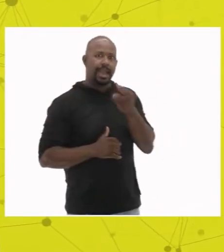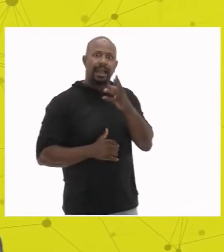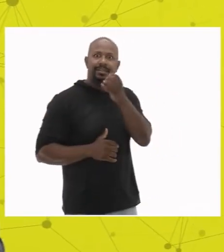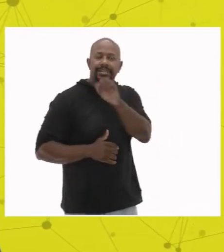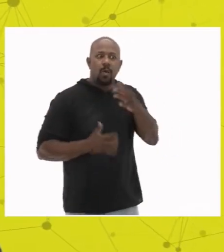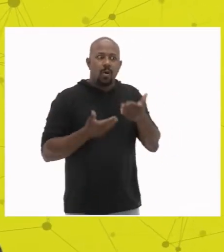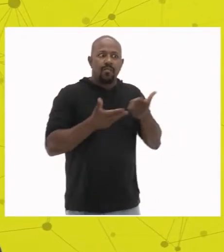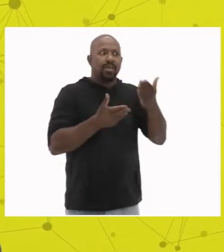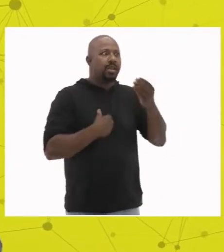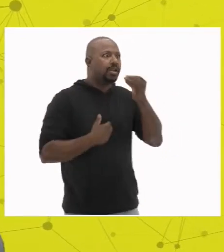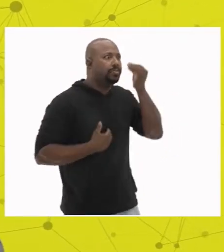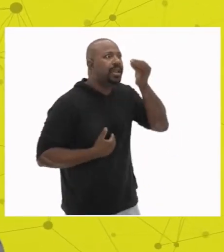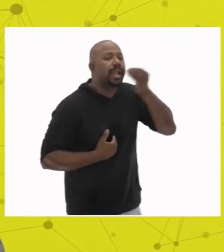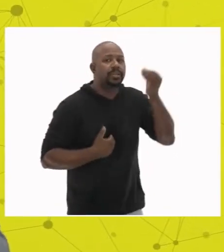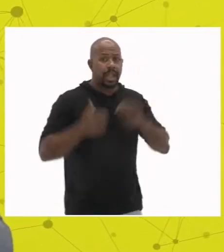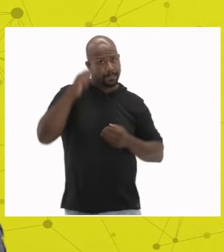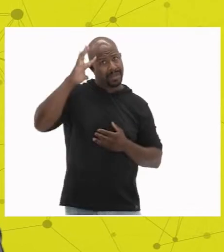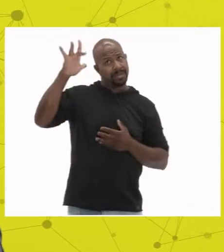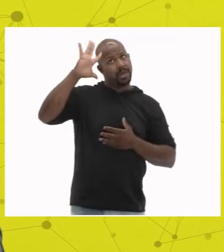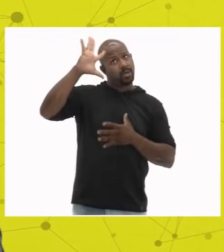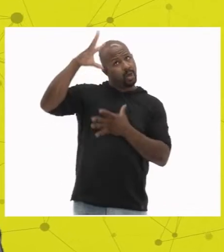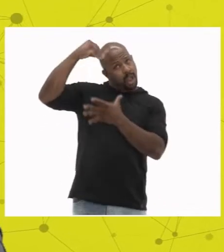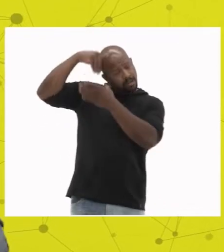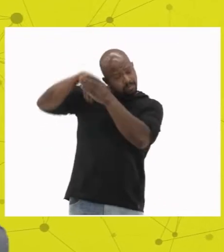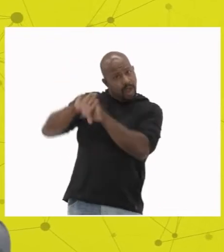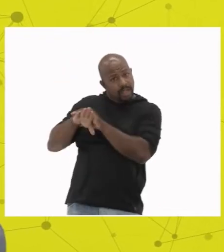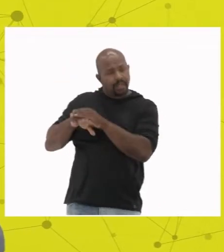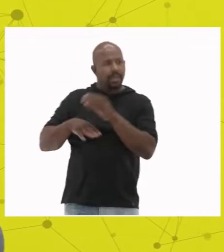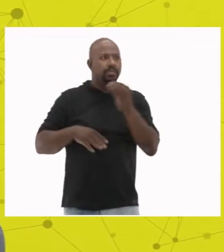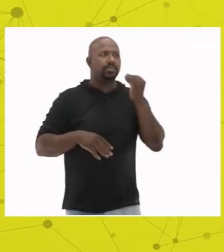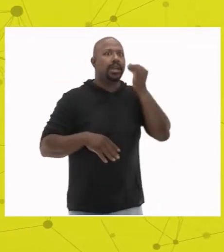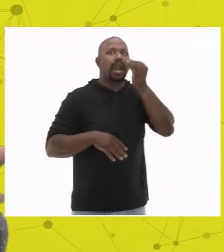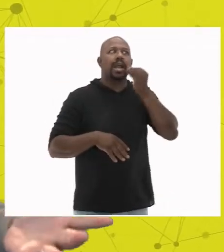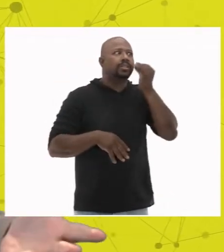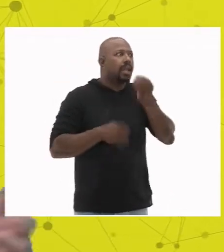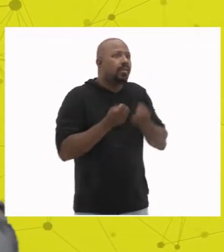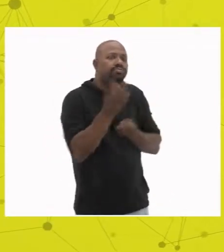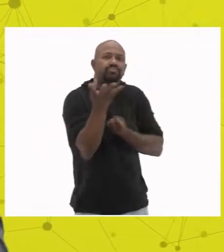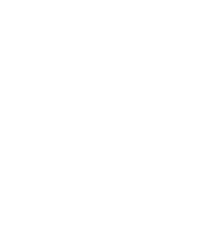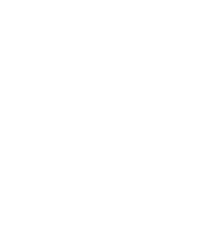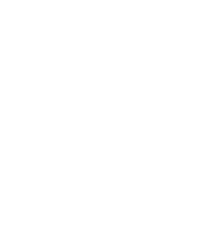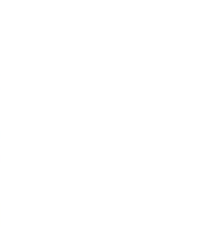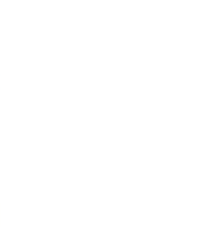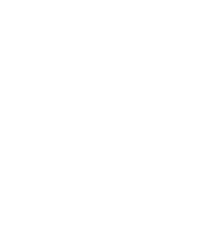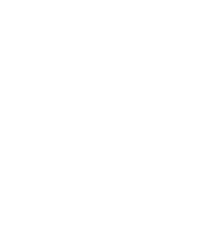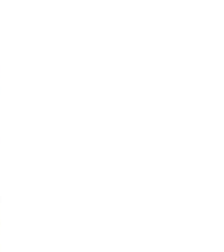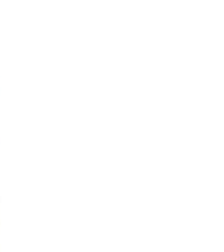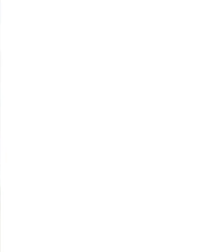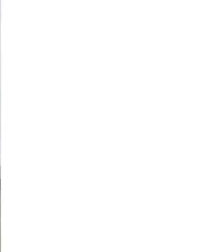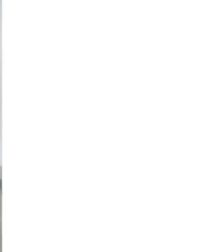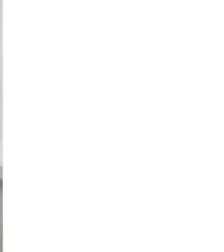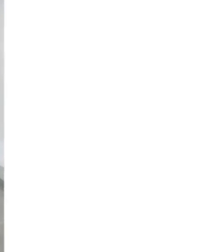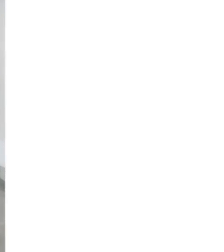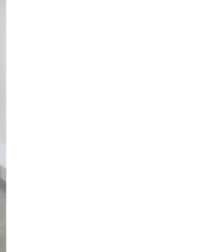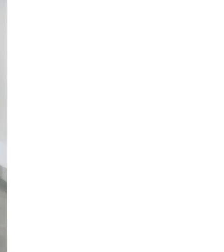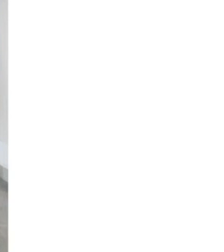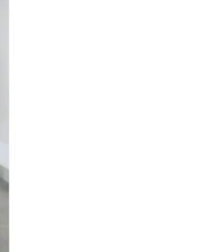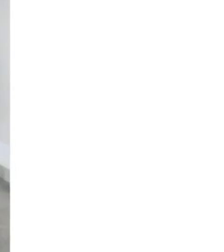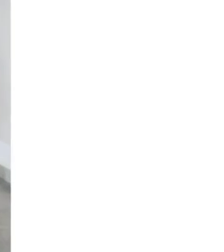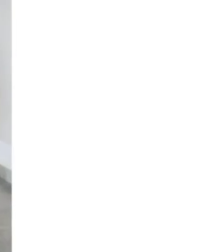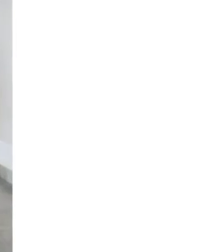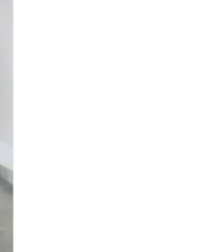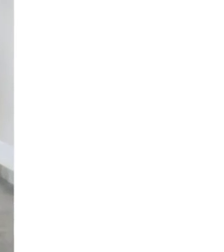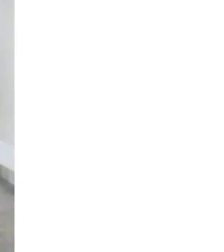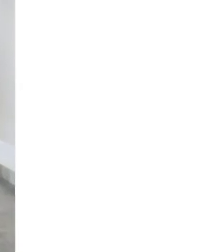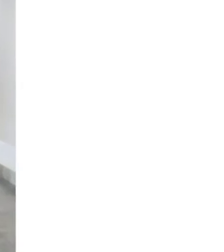convida à experiência. Pensamentos nós guardamos. Experiência nós compartilhamos. fotos. Em uma galeria de arte,